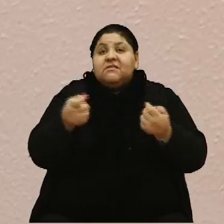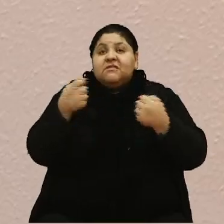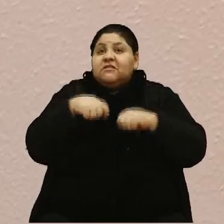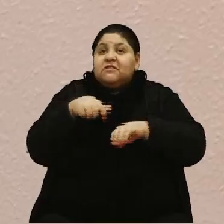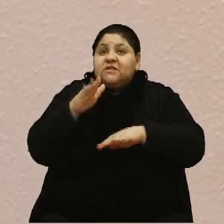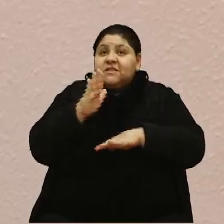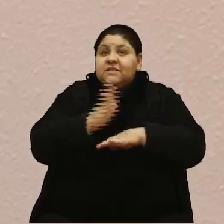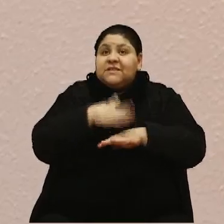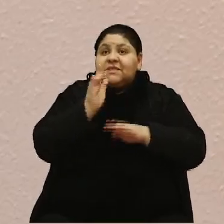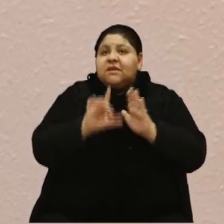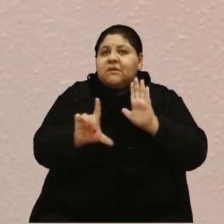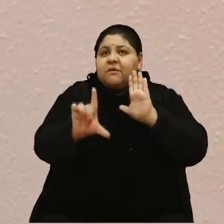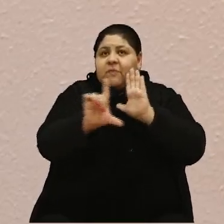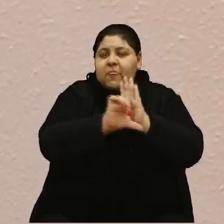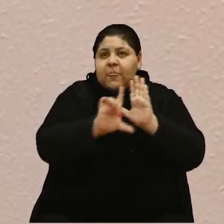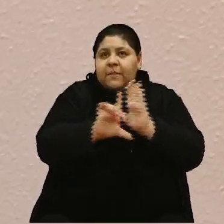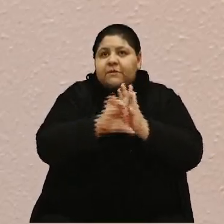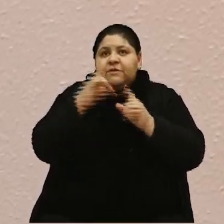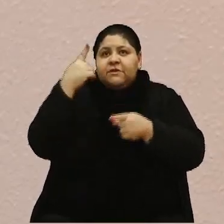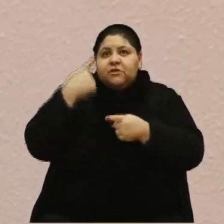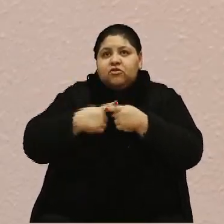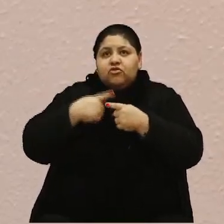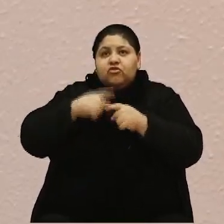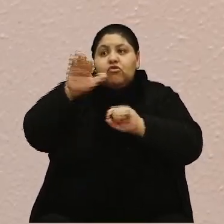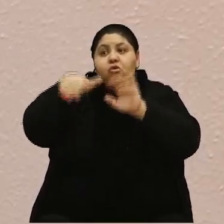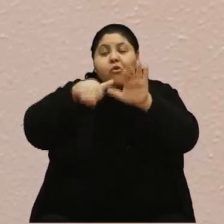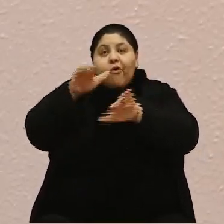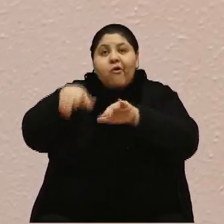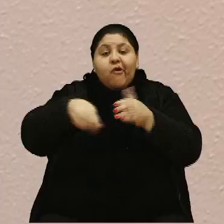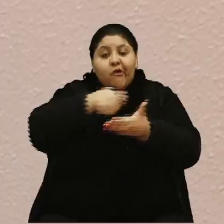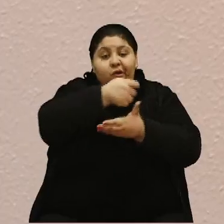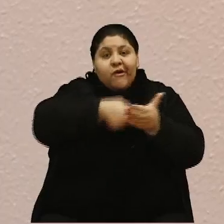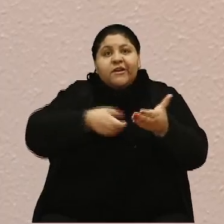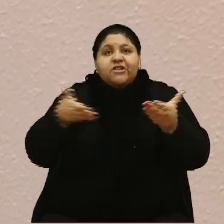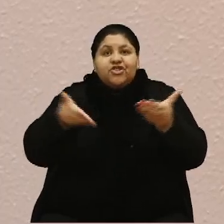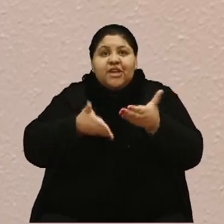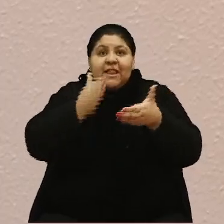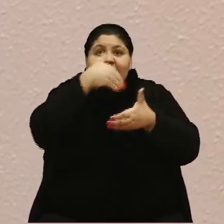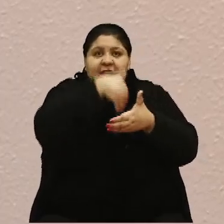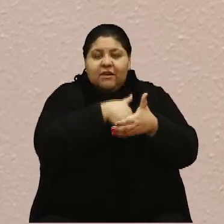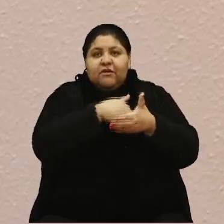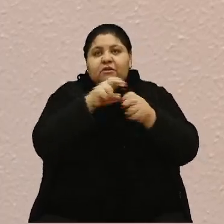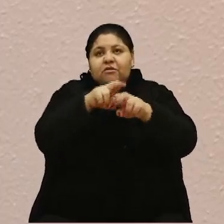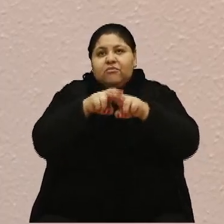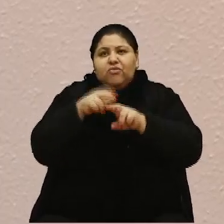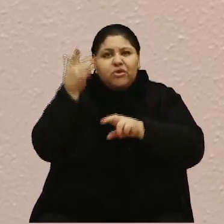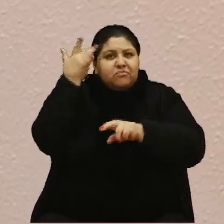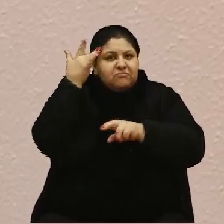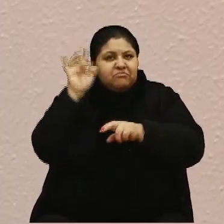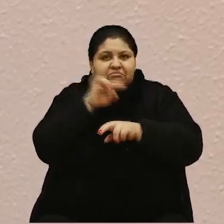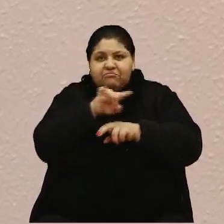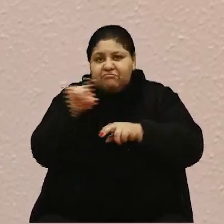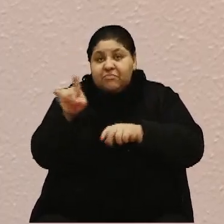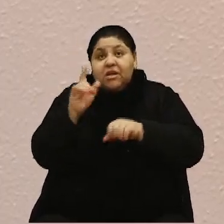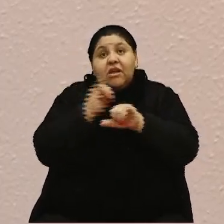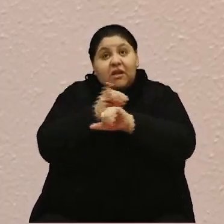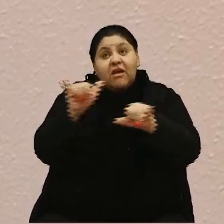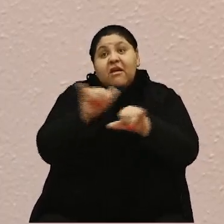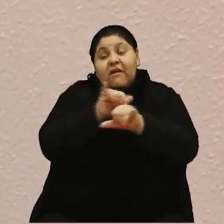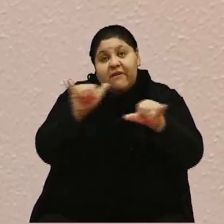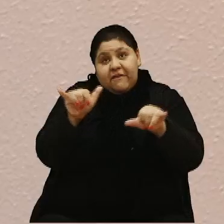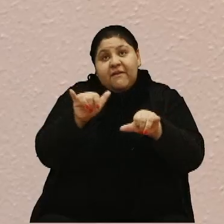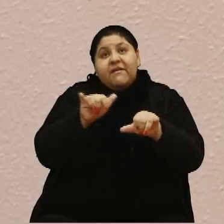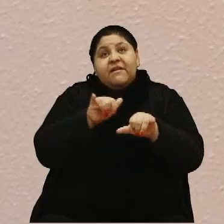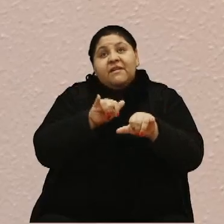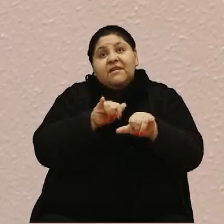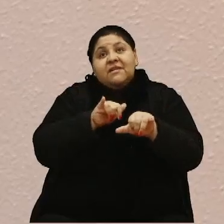mais dessa lei por conta do chamamento de concurso que já está previsto. Portanto, eu não sei. E aí, a informação que eu levei para eles